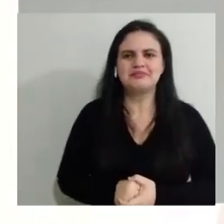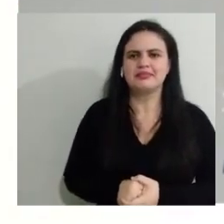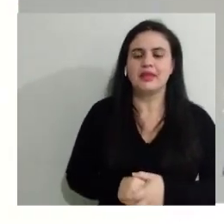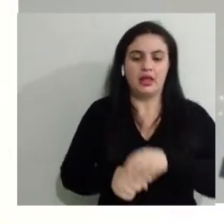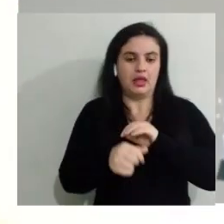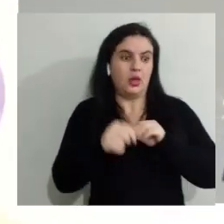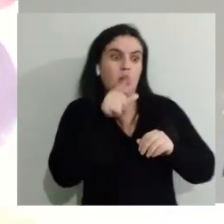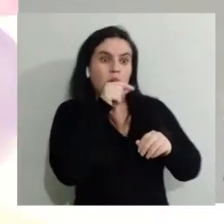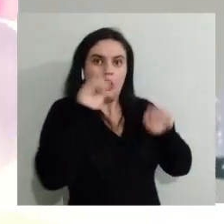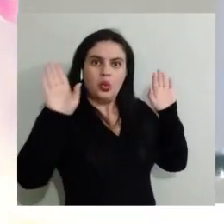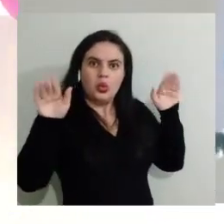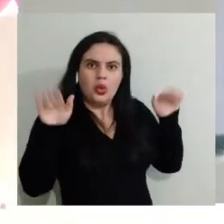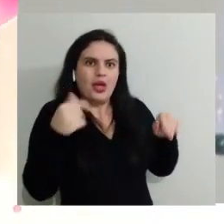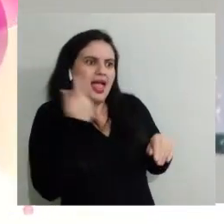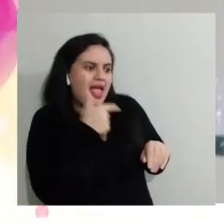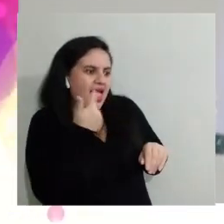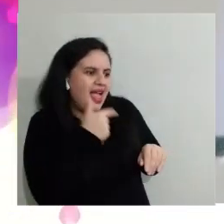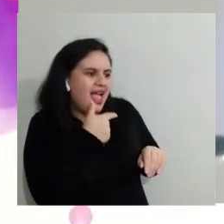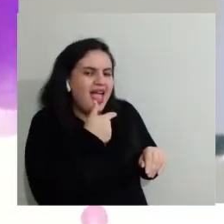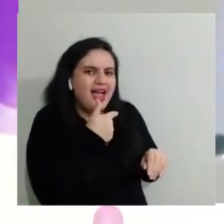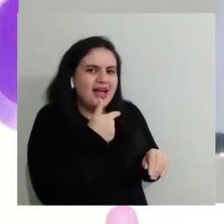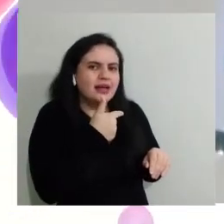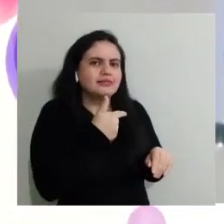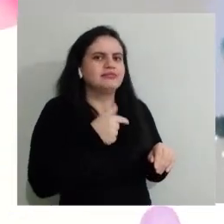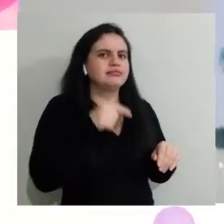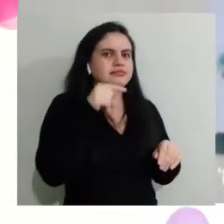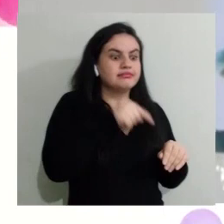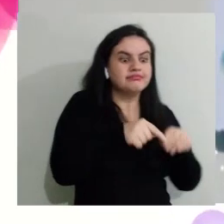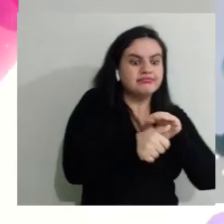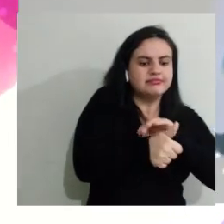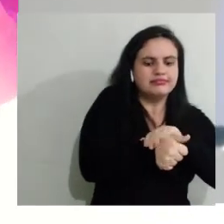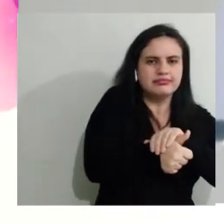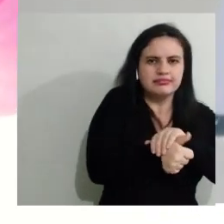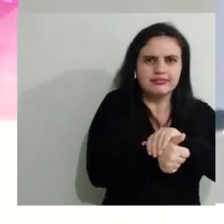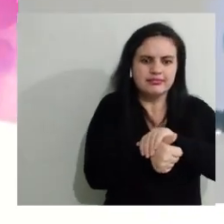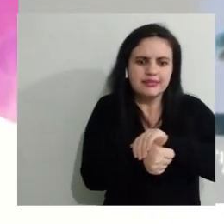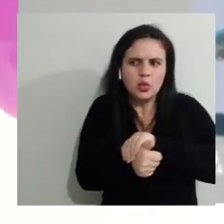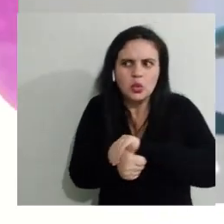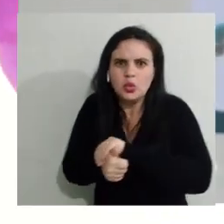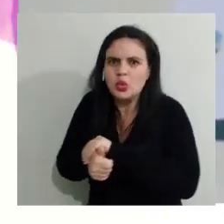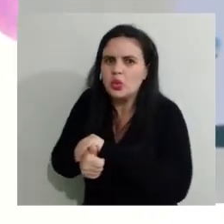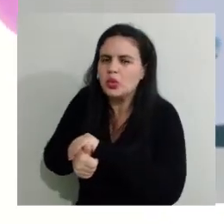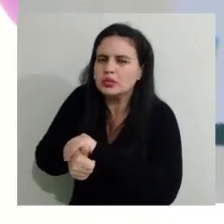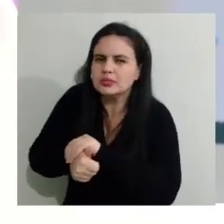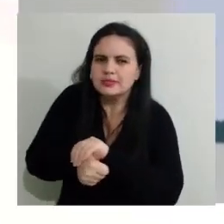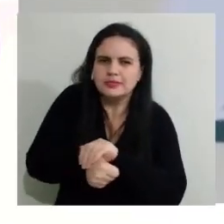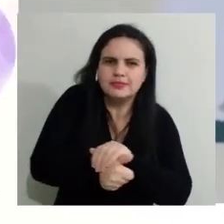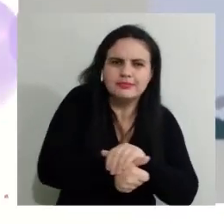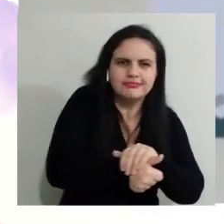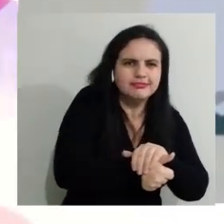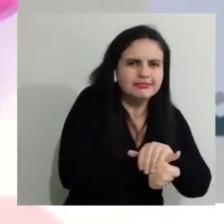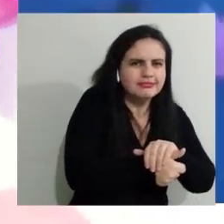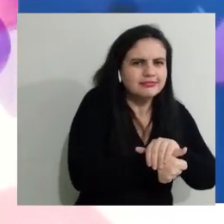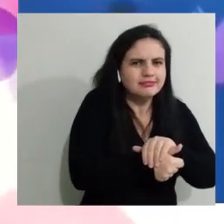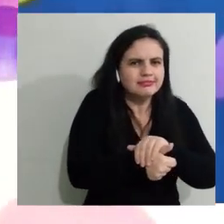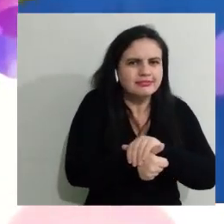Quando os pássaros morriam de rir da proteção da tartaruga, ela se mandou